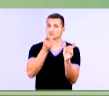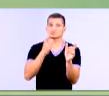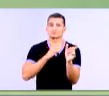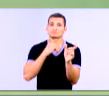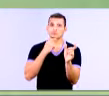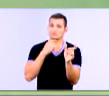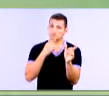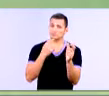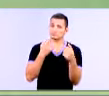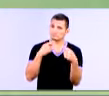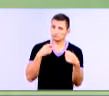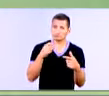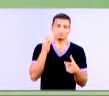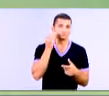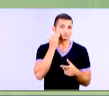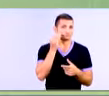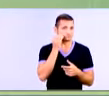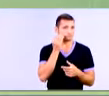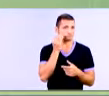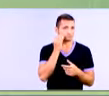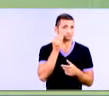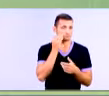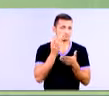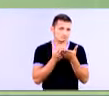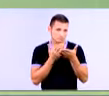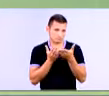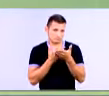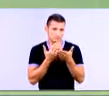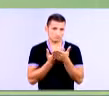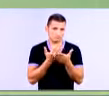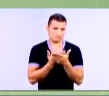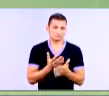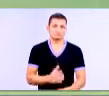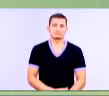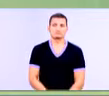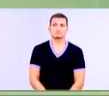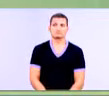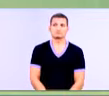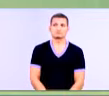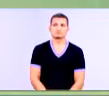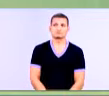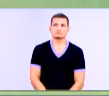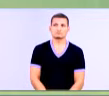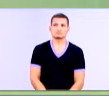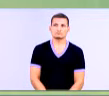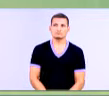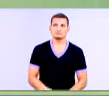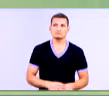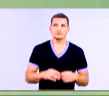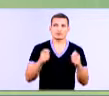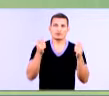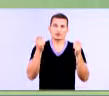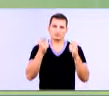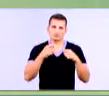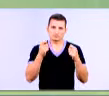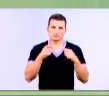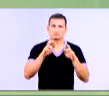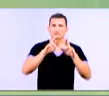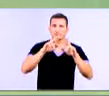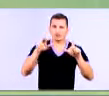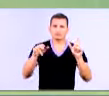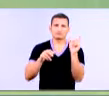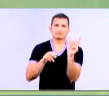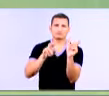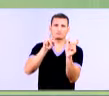vamos consultar aí os nossos guias de estudo. Bem, é possível declarar diversas variáveis